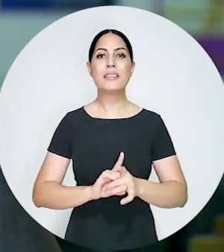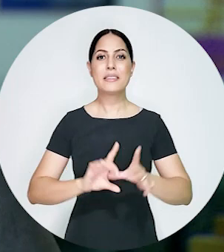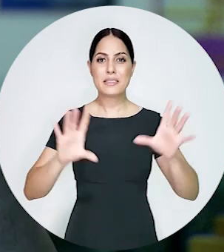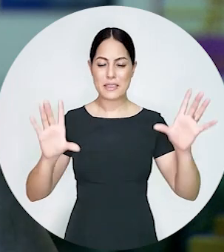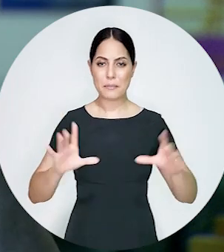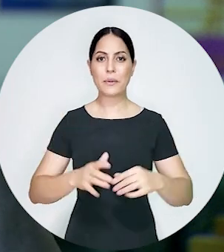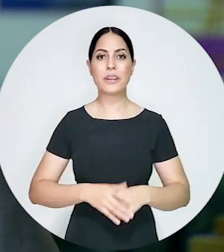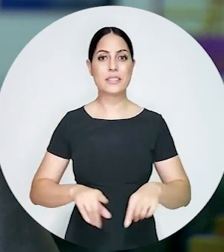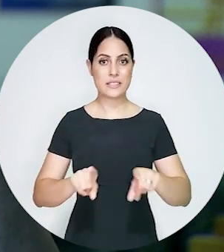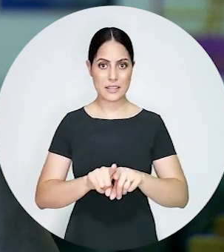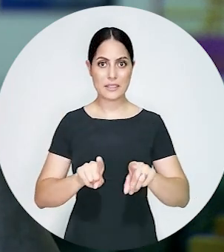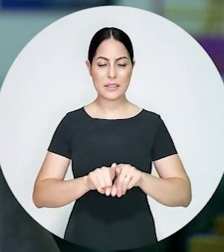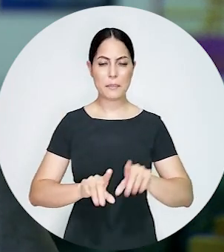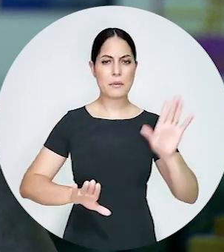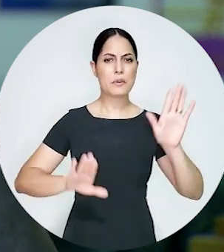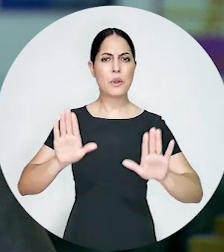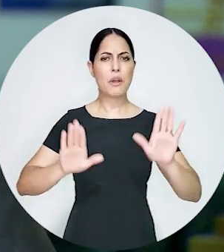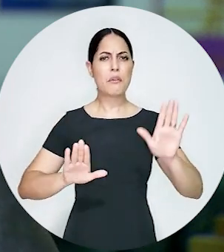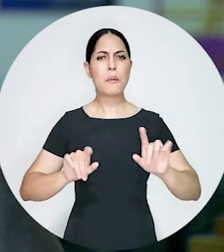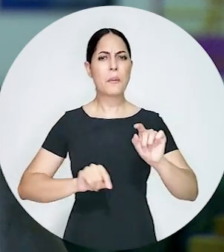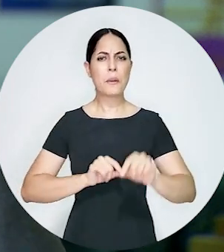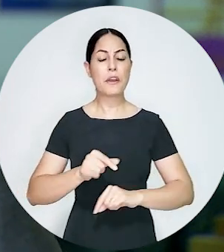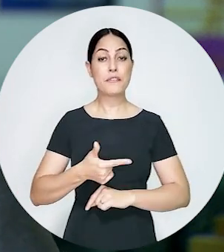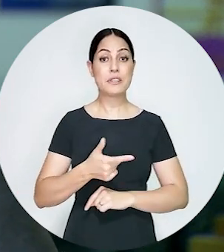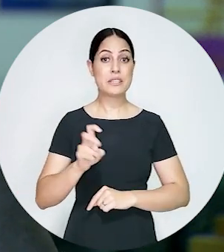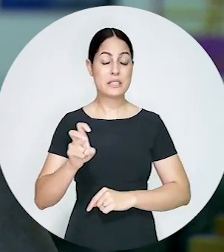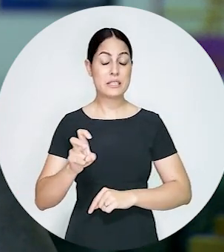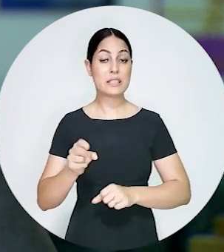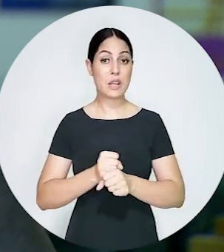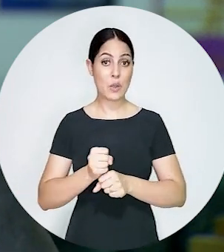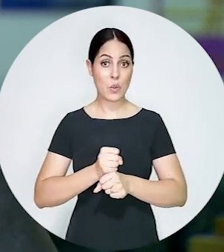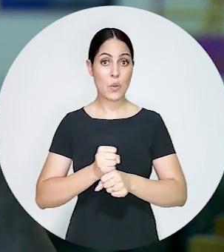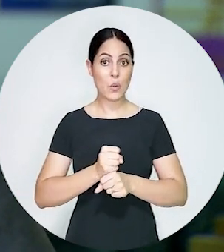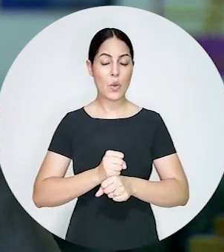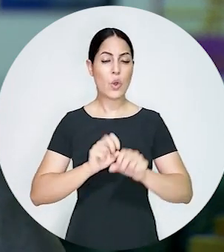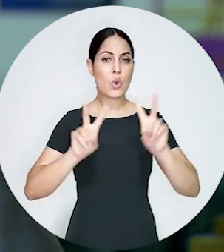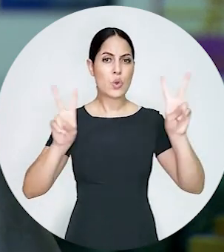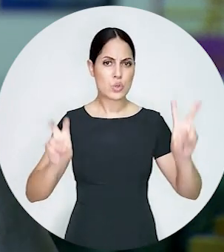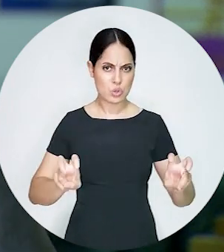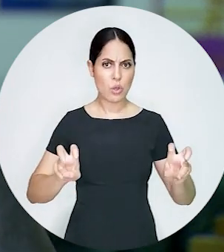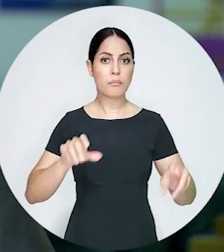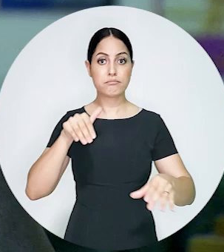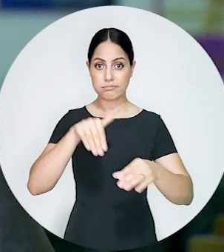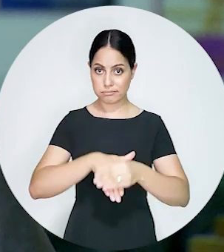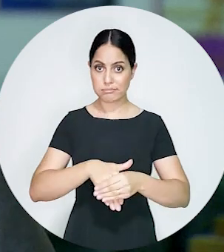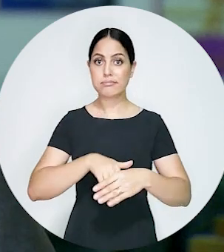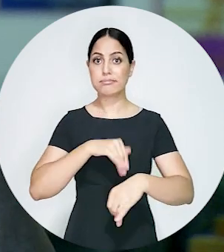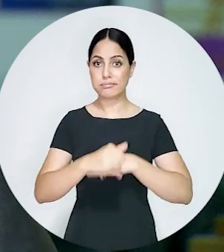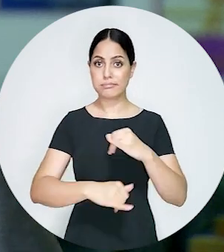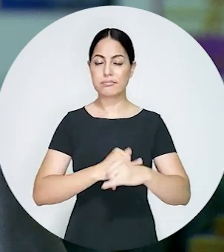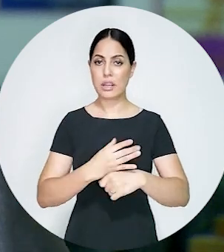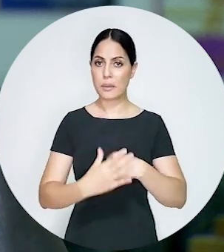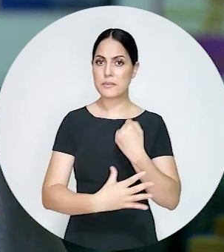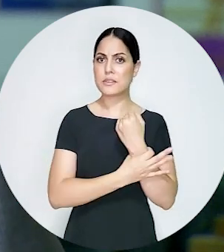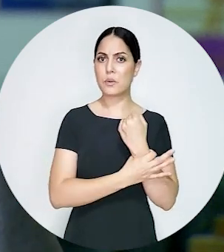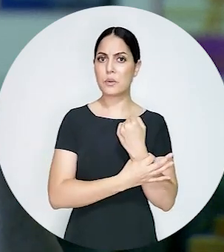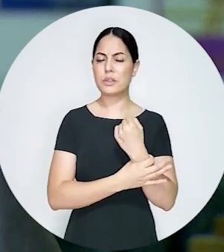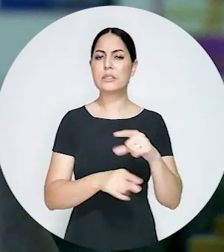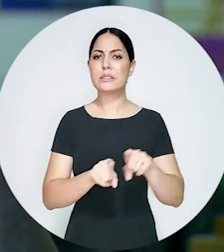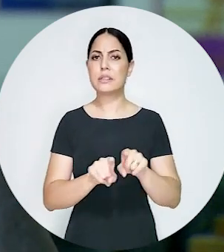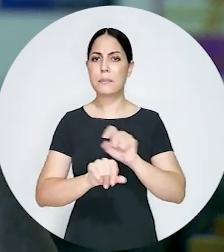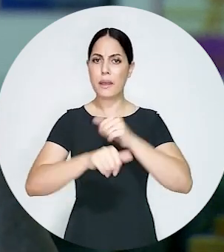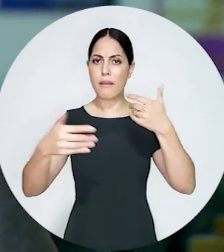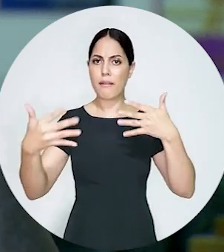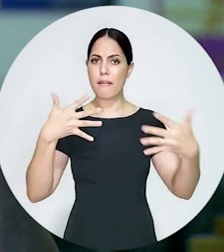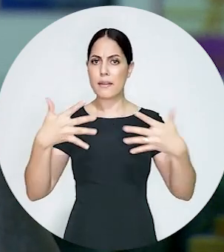transmissão, eles conversaram sobre democracia, eleições do ponto de vista dos 25 anos da urna eletrônica, segurança do